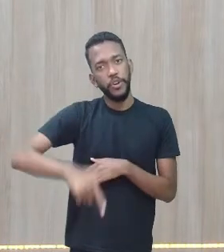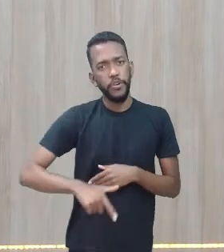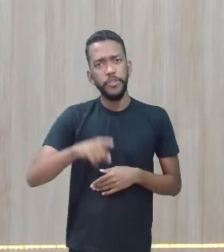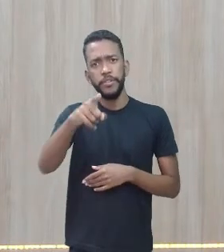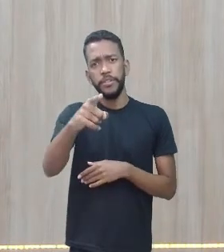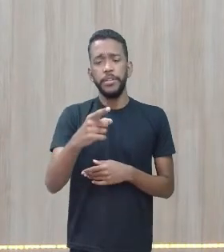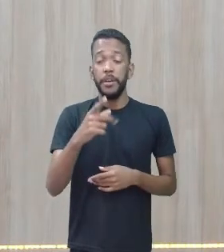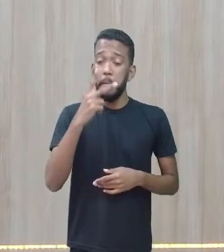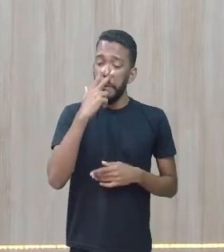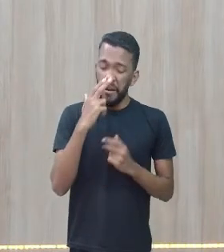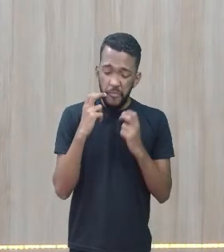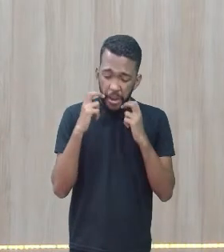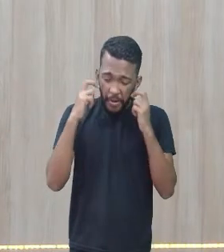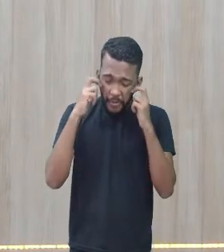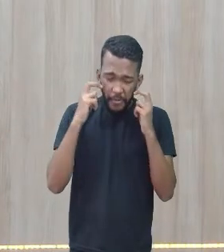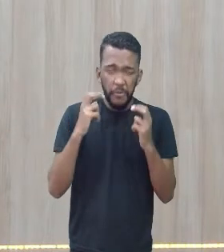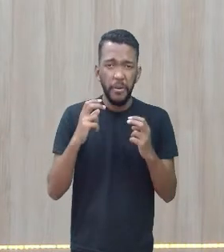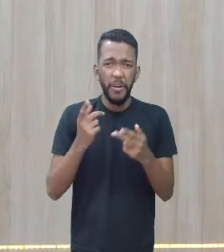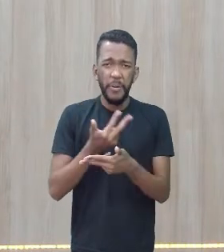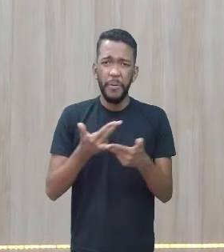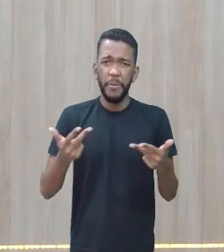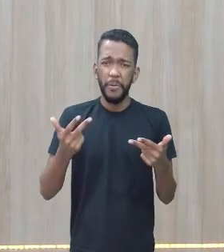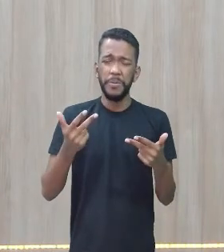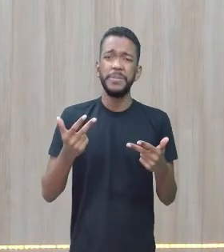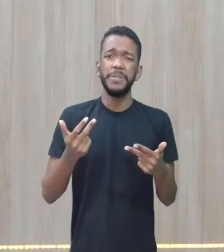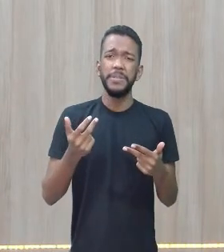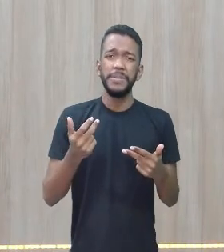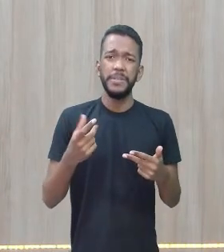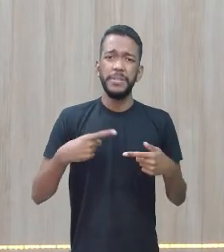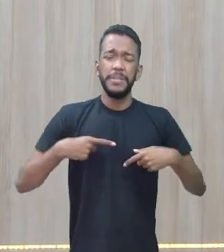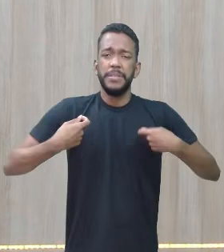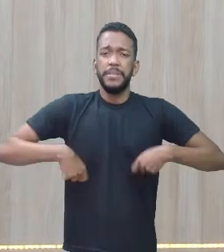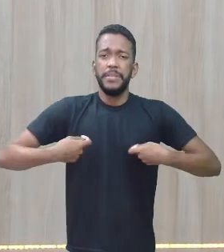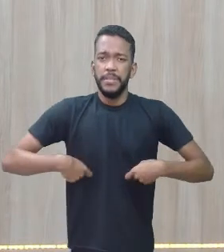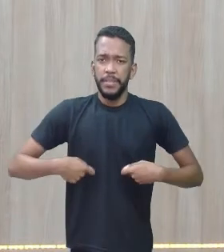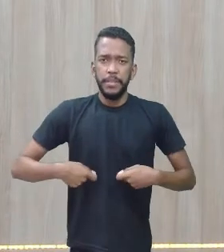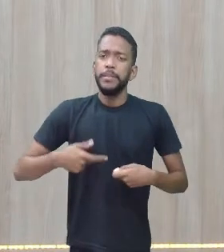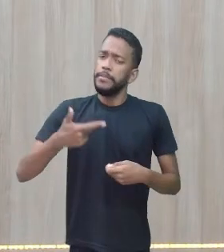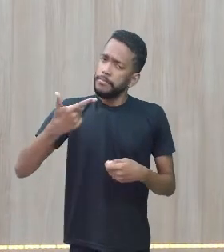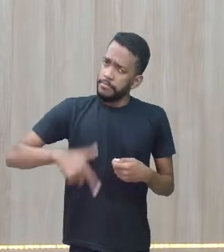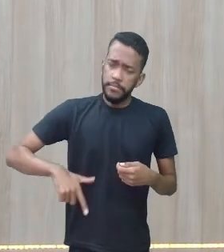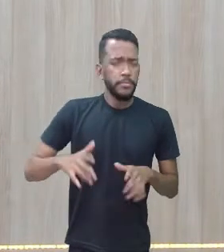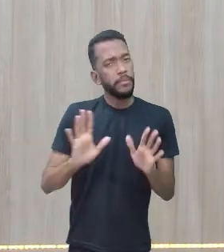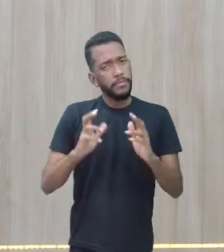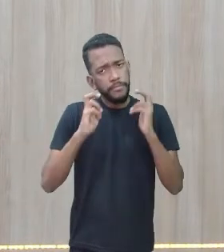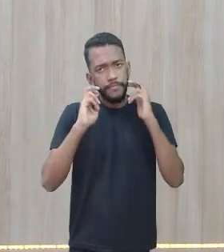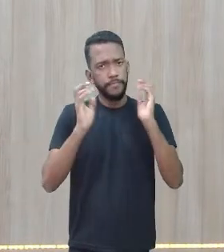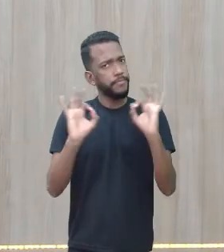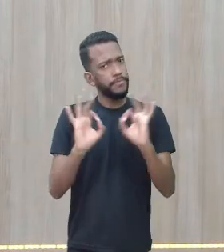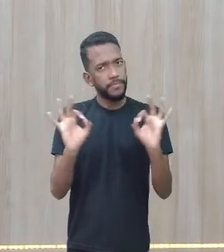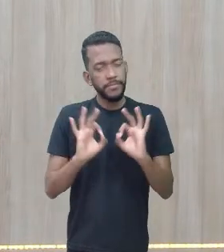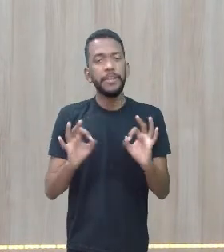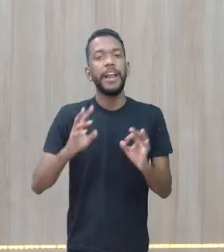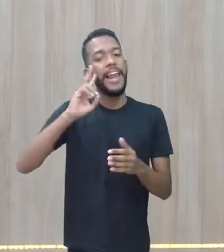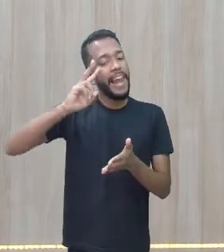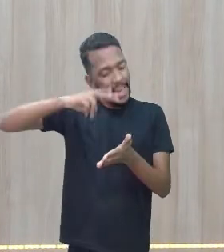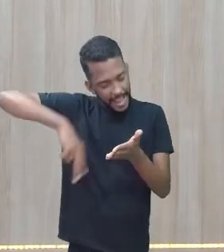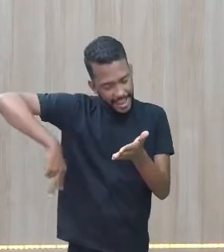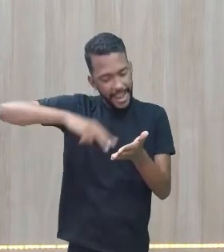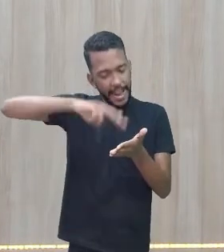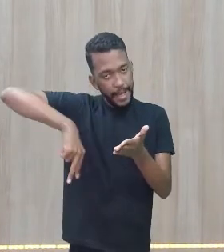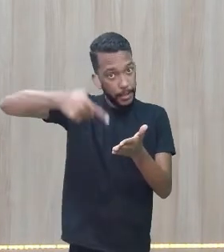sinta constrangido quando você sentir a necessidade de fazer isso, tá? Então, ler,